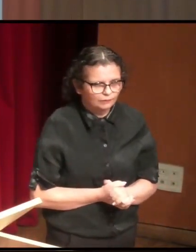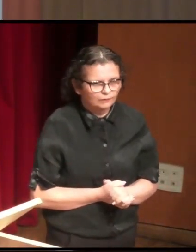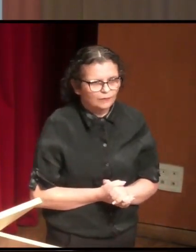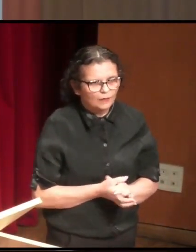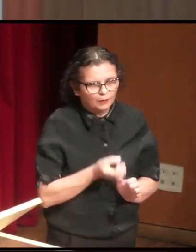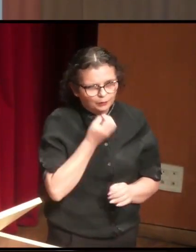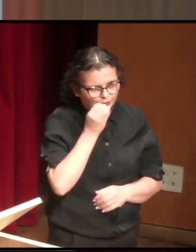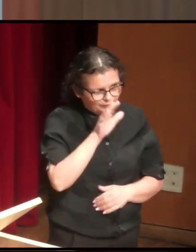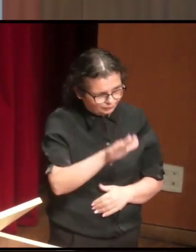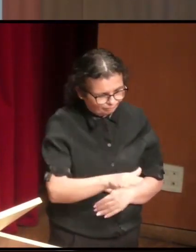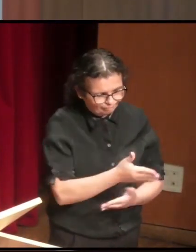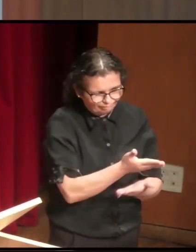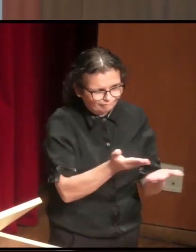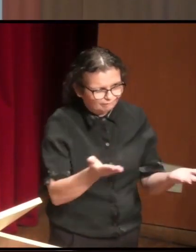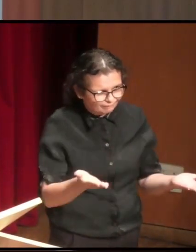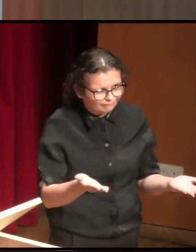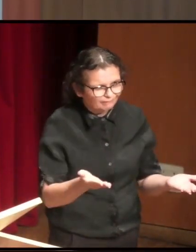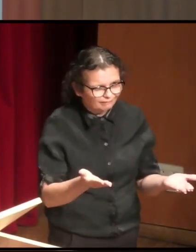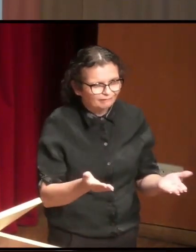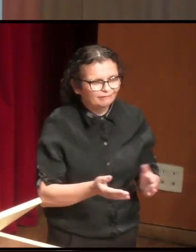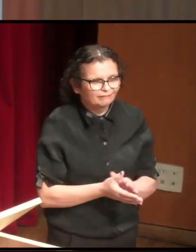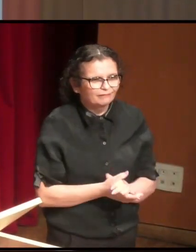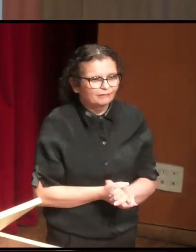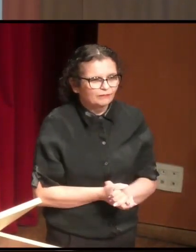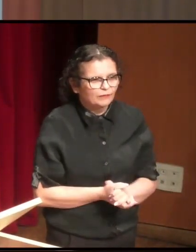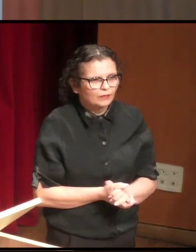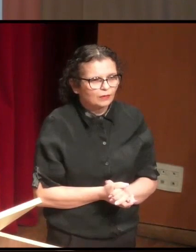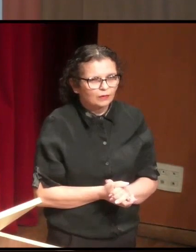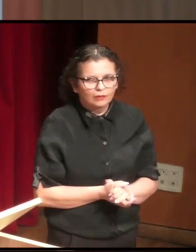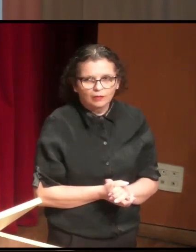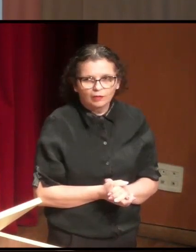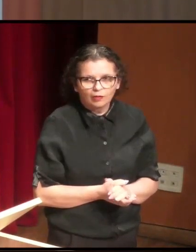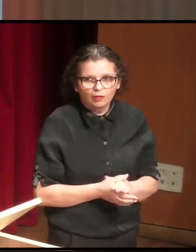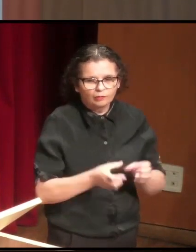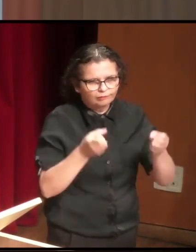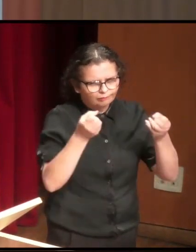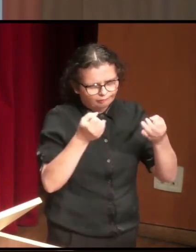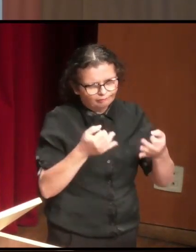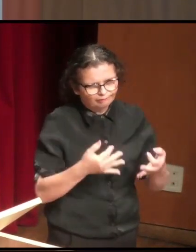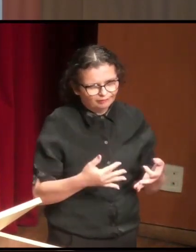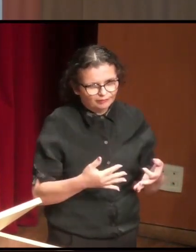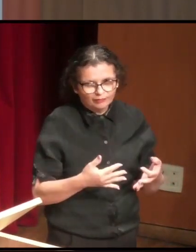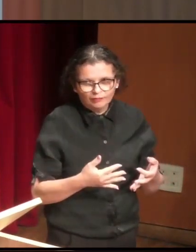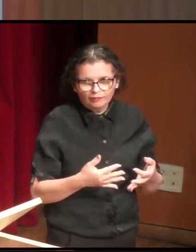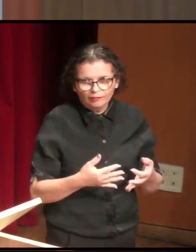Boa tarde, vocês me ouvem? Vou fazer uma descrição aqui.